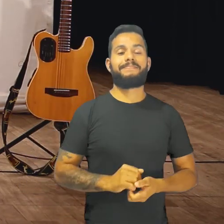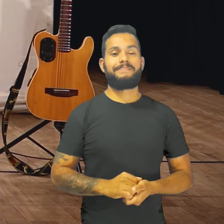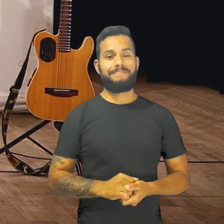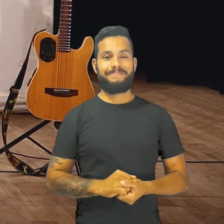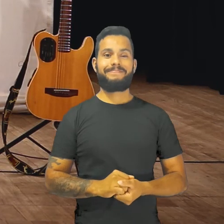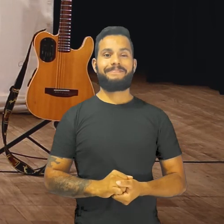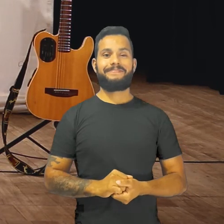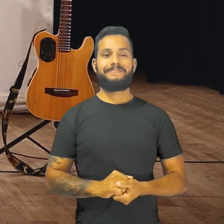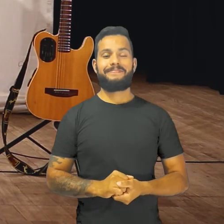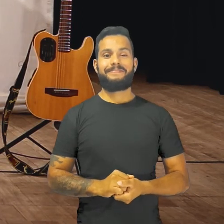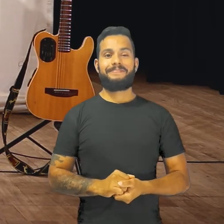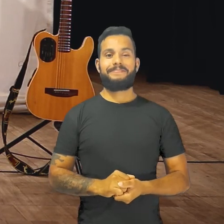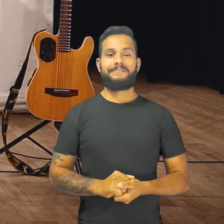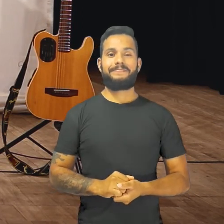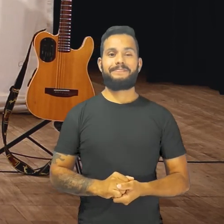Hey!